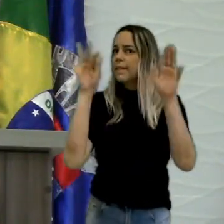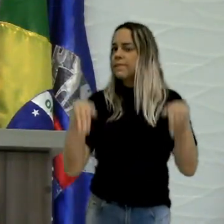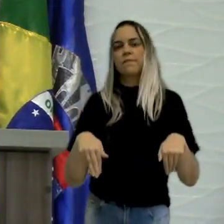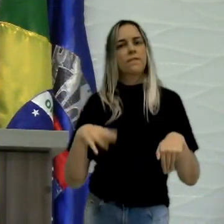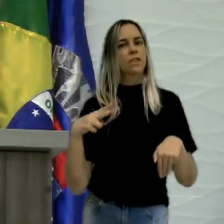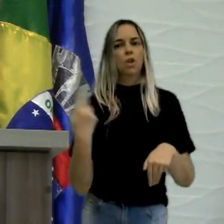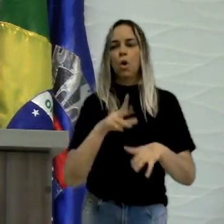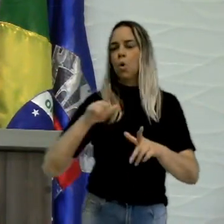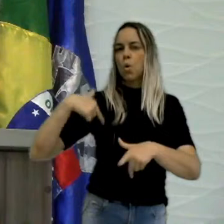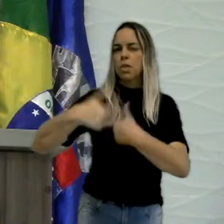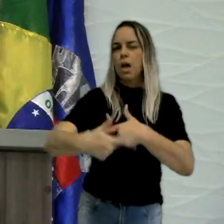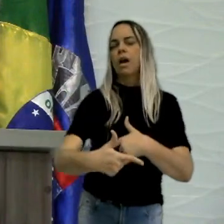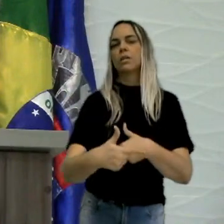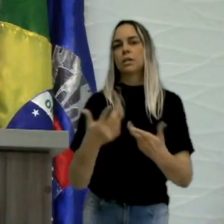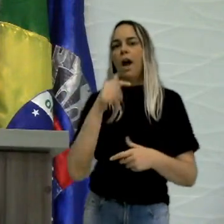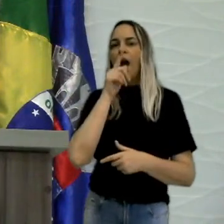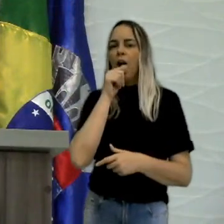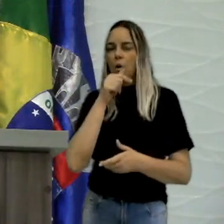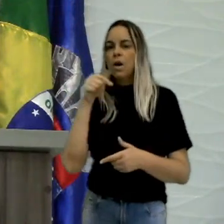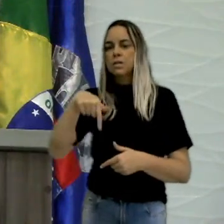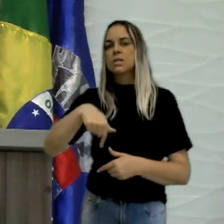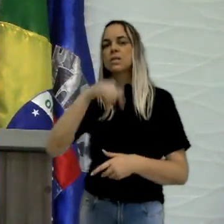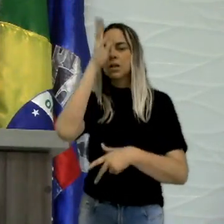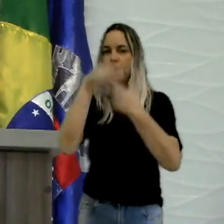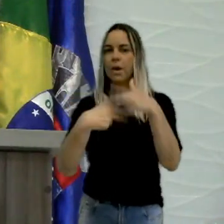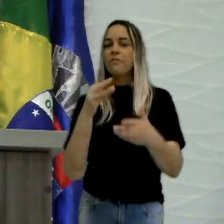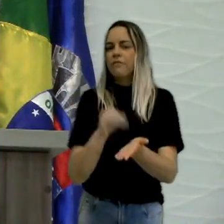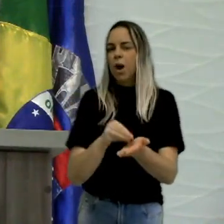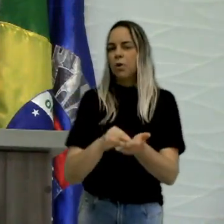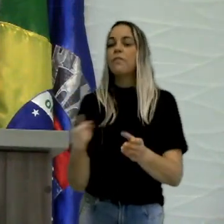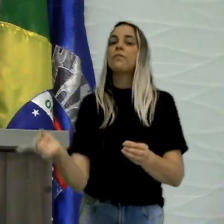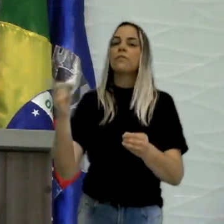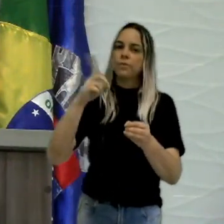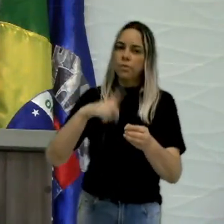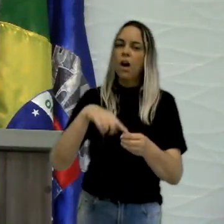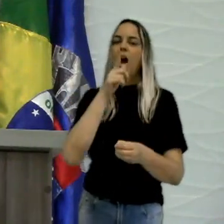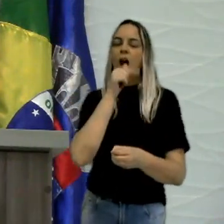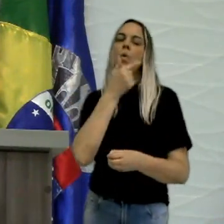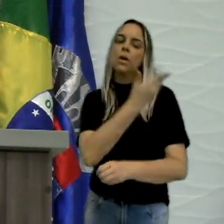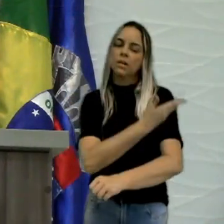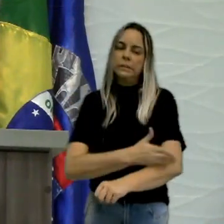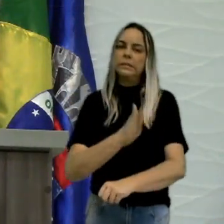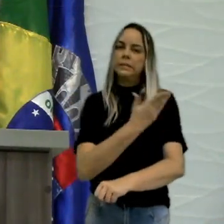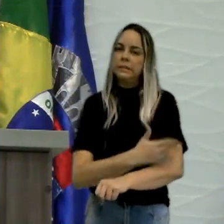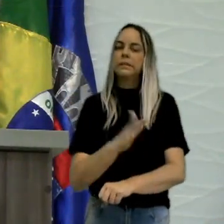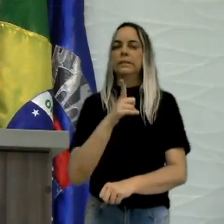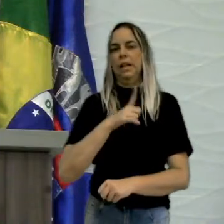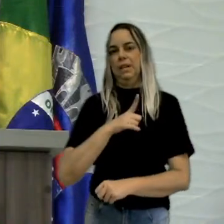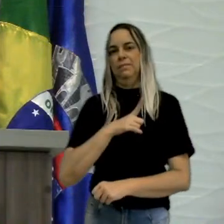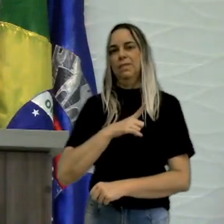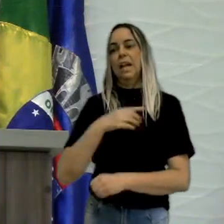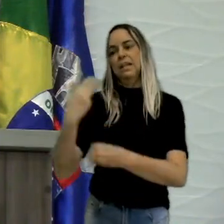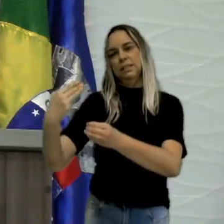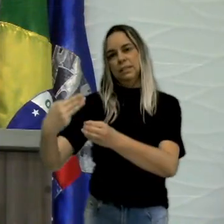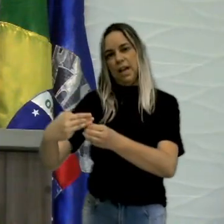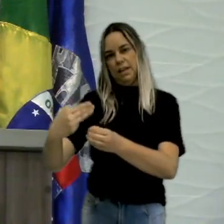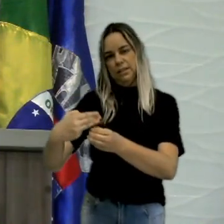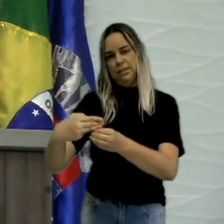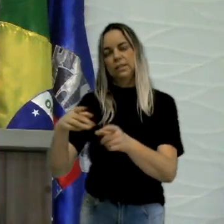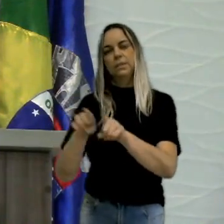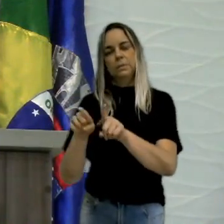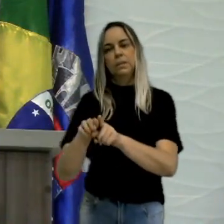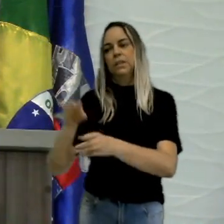para que a água de São Bento não seja resolvida e o abastecimento volte a acontecer de forma regular, tanto na cidade como na vida do Espírito